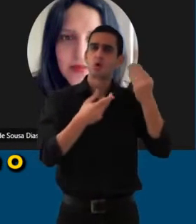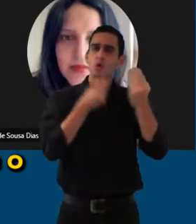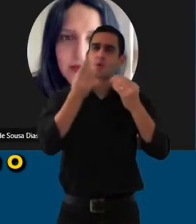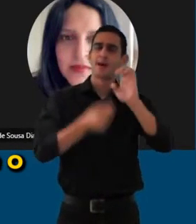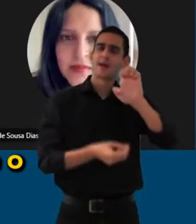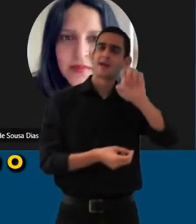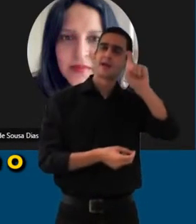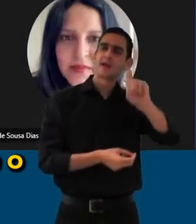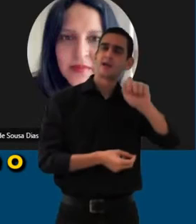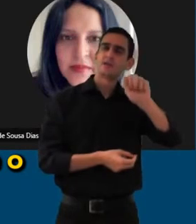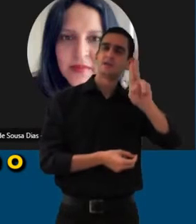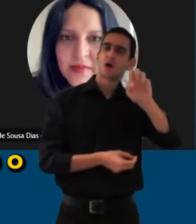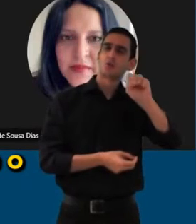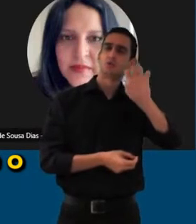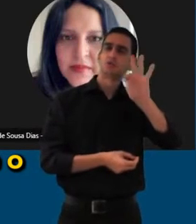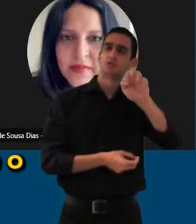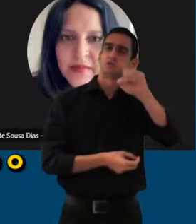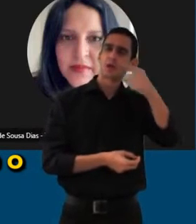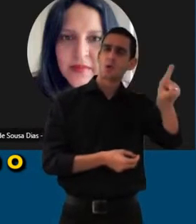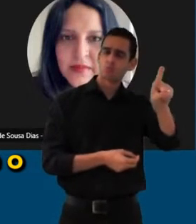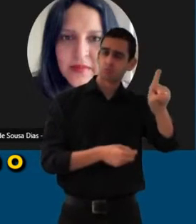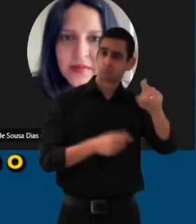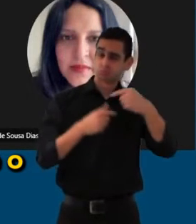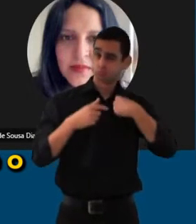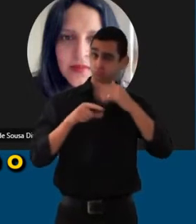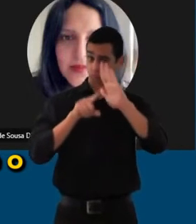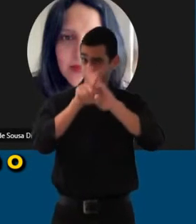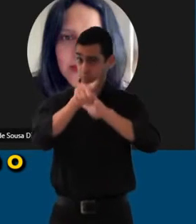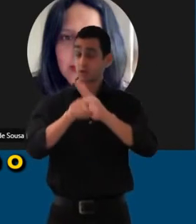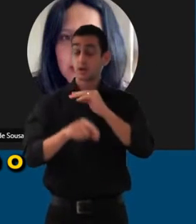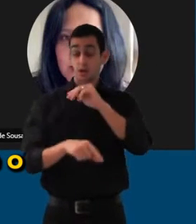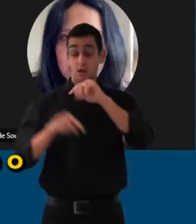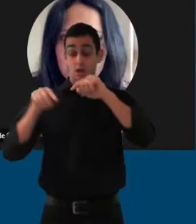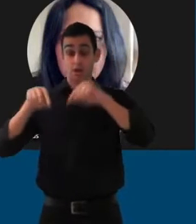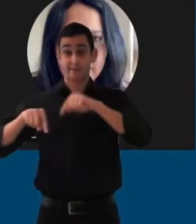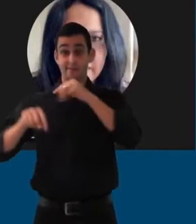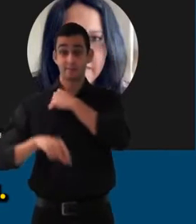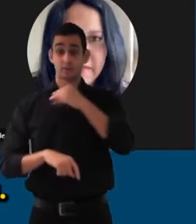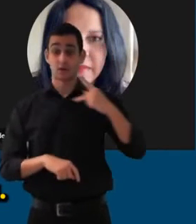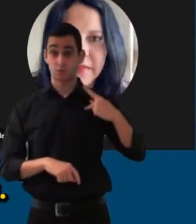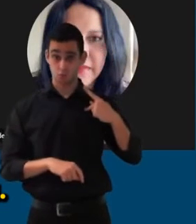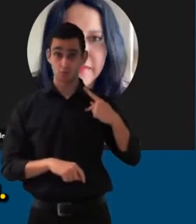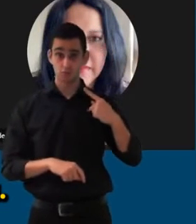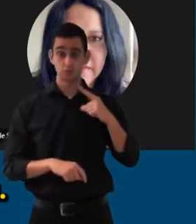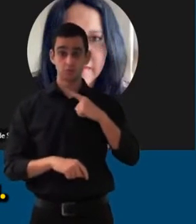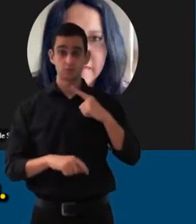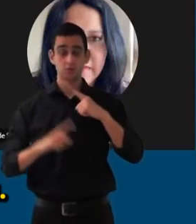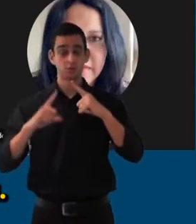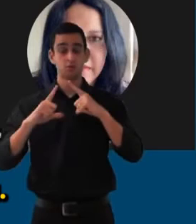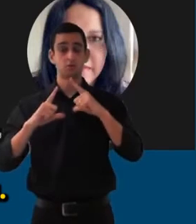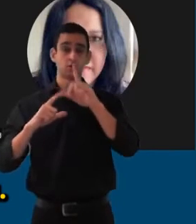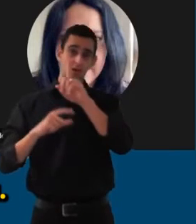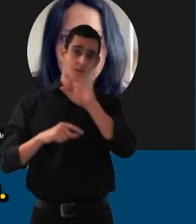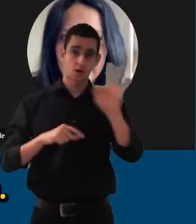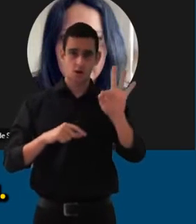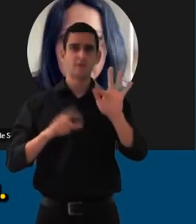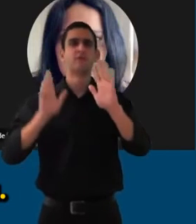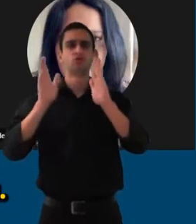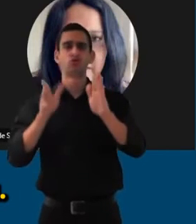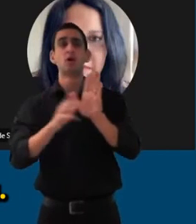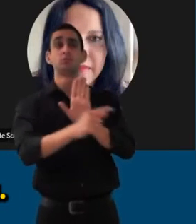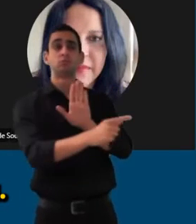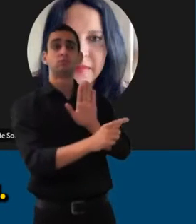eu queria só que você me esclarecesse o seguinte: o Ministério Público, quando ele fez as vistorias,